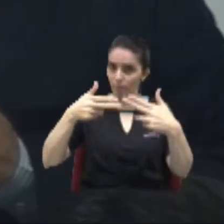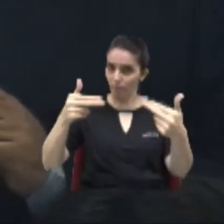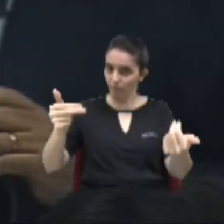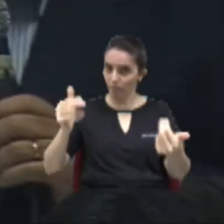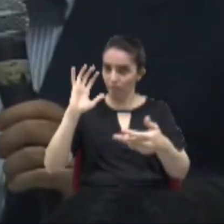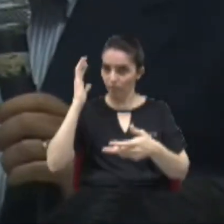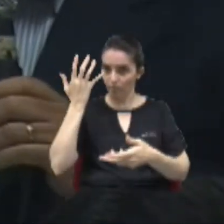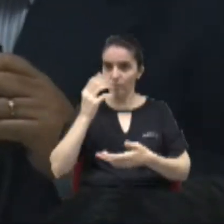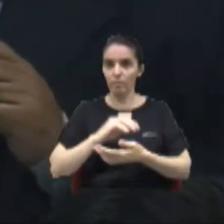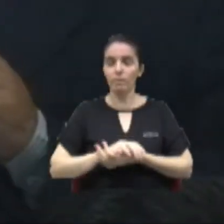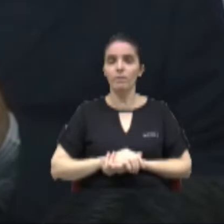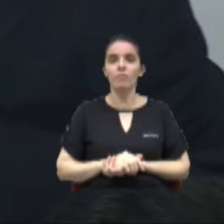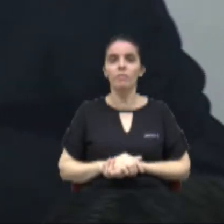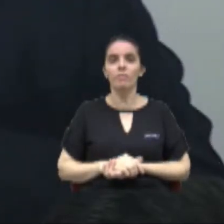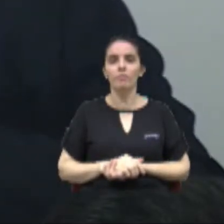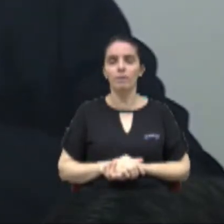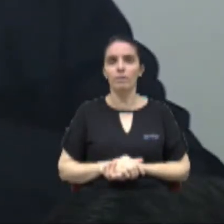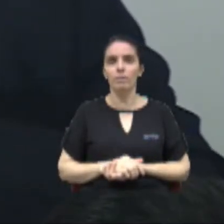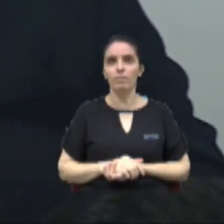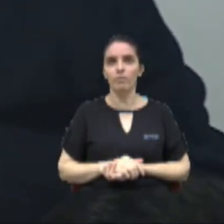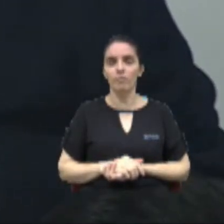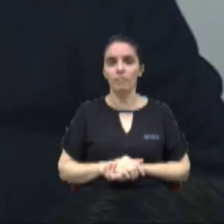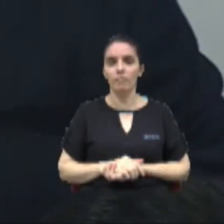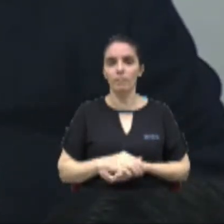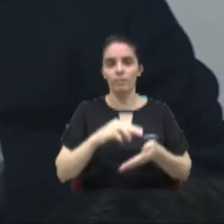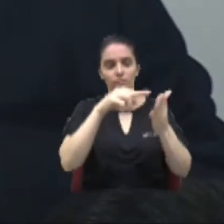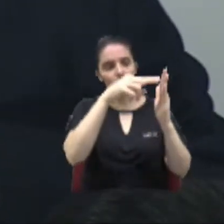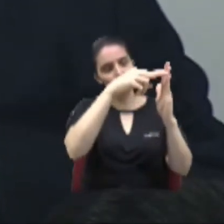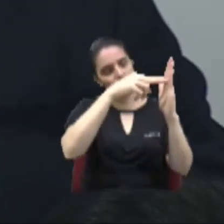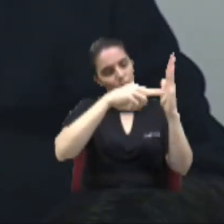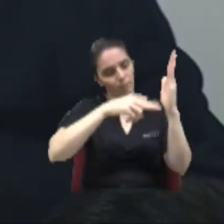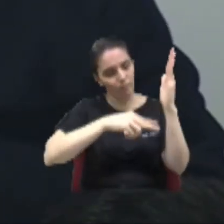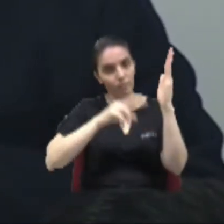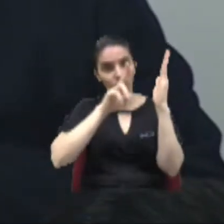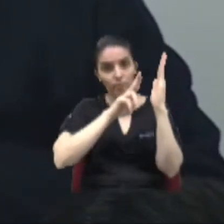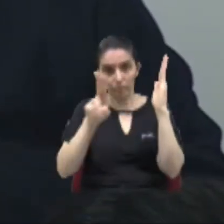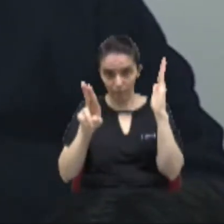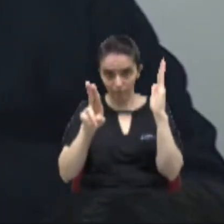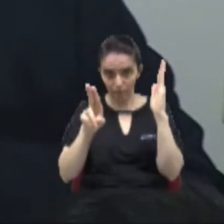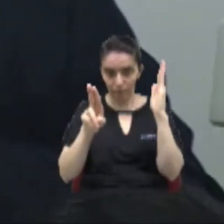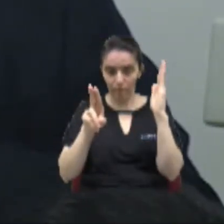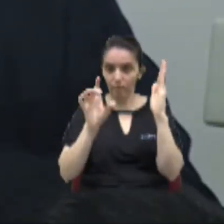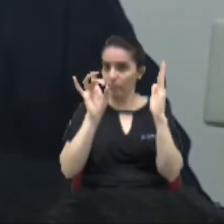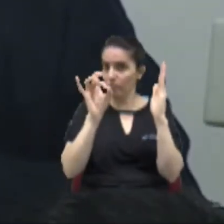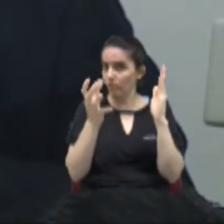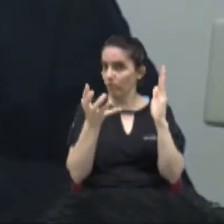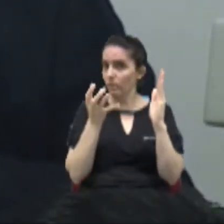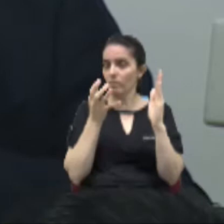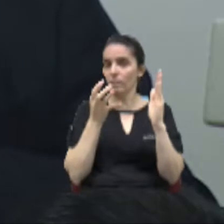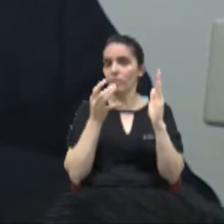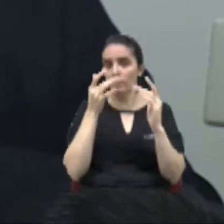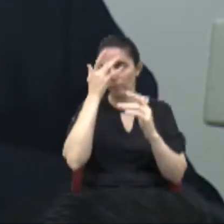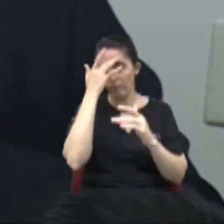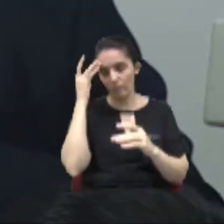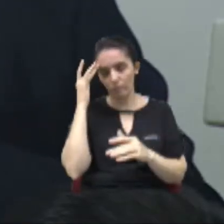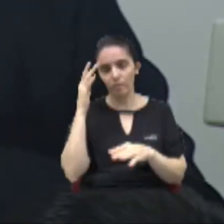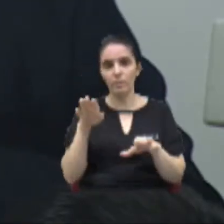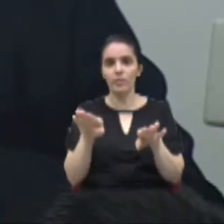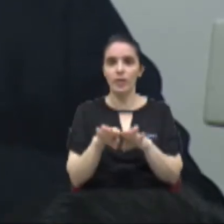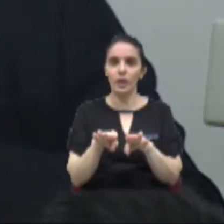essa informação. Eu acho que é muito importante que a prefeitura pudesse, a partir do momento ela ver a relação das pessoas na lista de